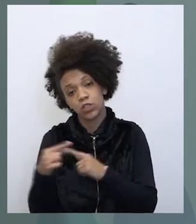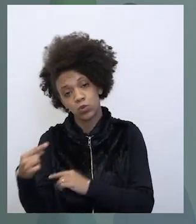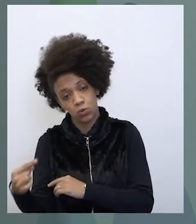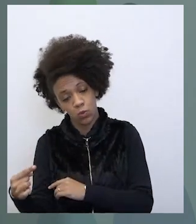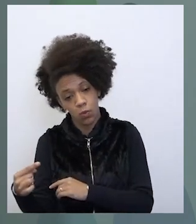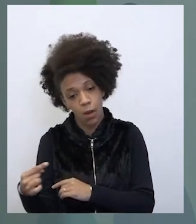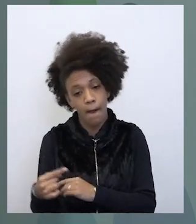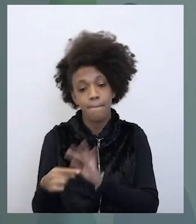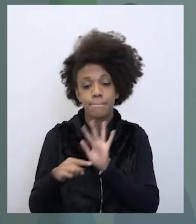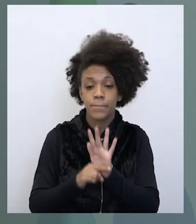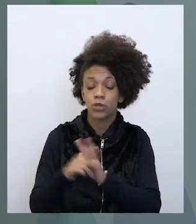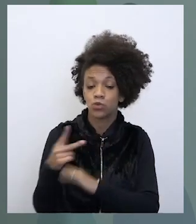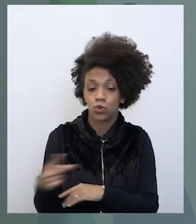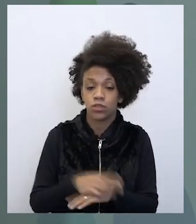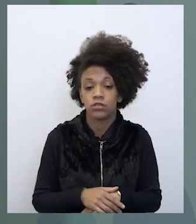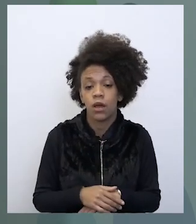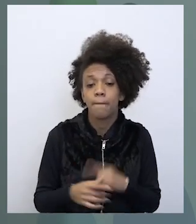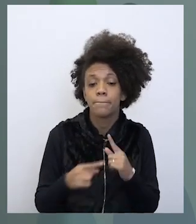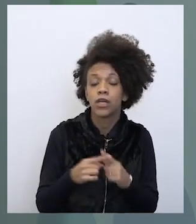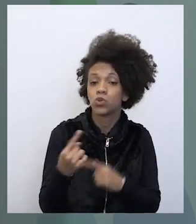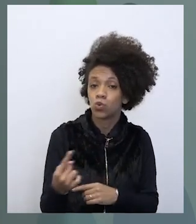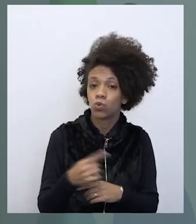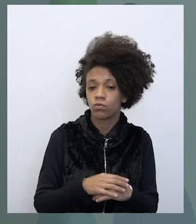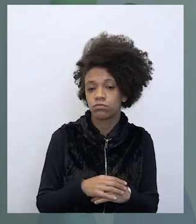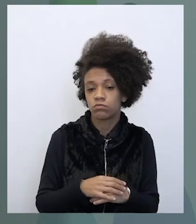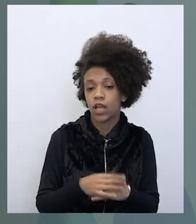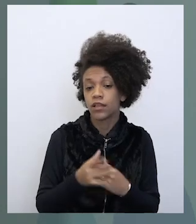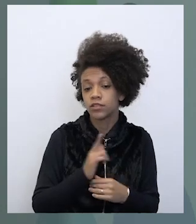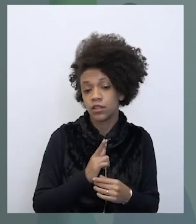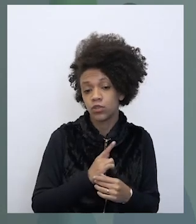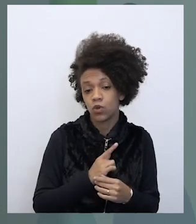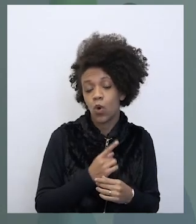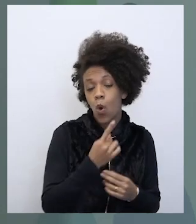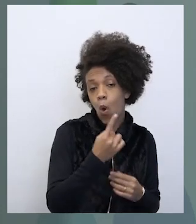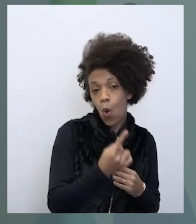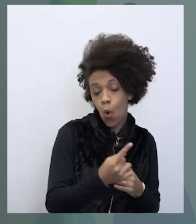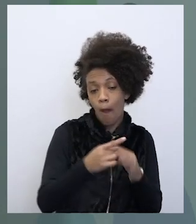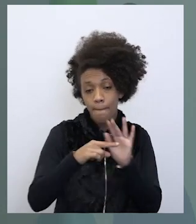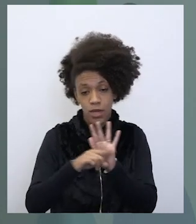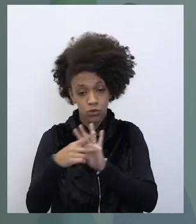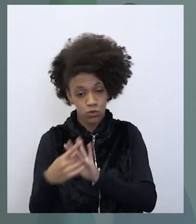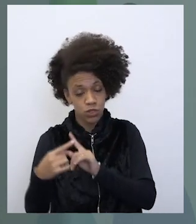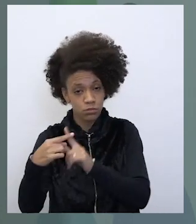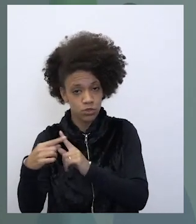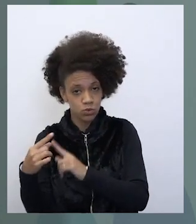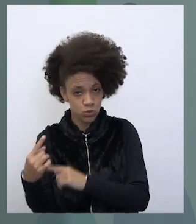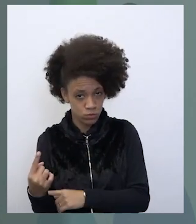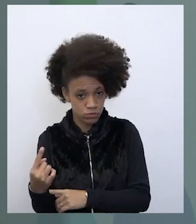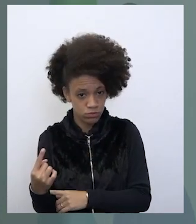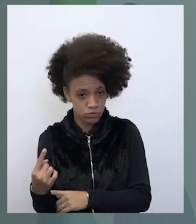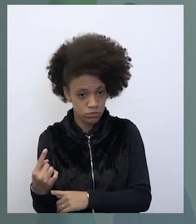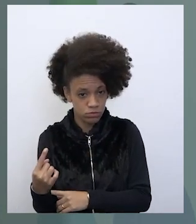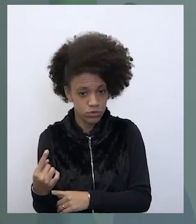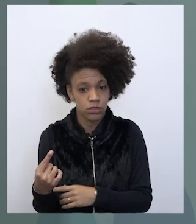1, menos 2. Mais 1. Aí a gente tem 1 menos 2, tem 1. Devo 2, pago, fico devendo